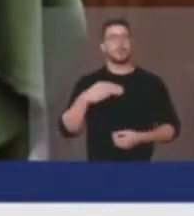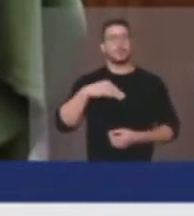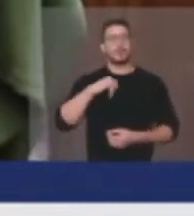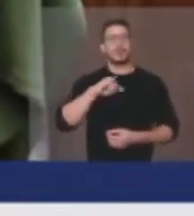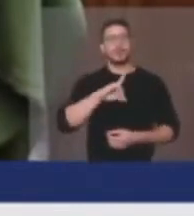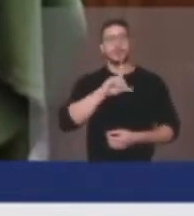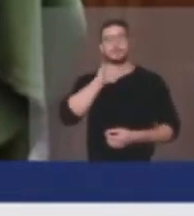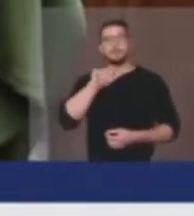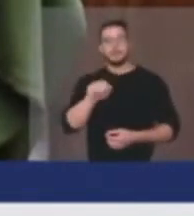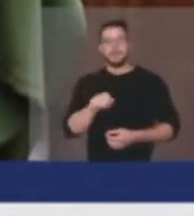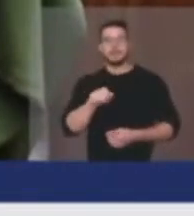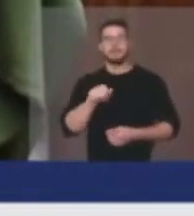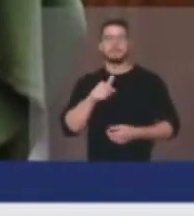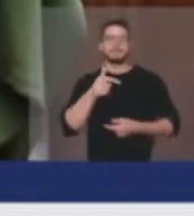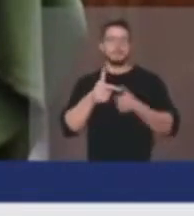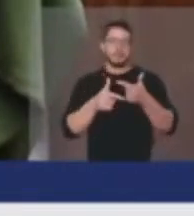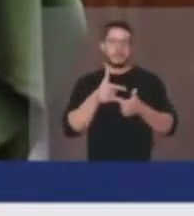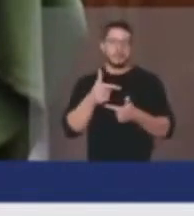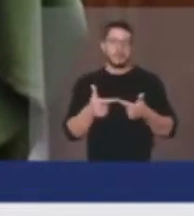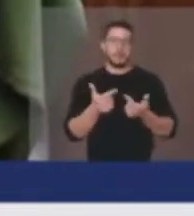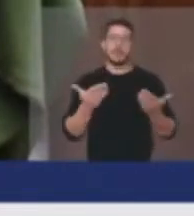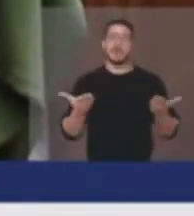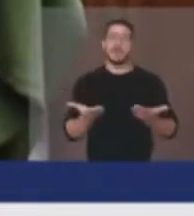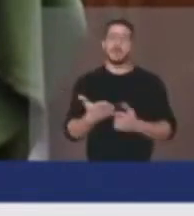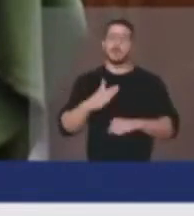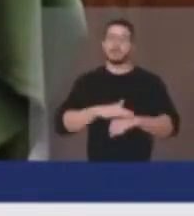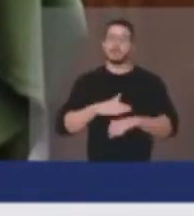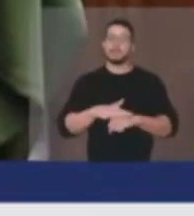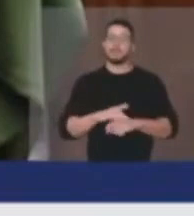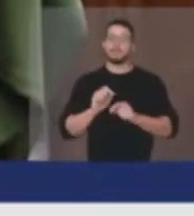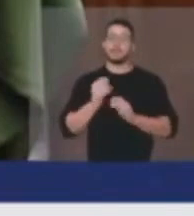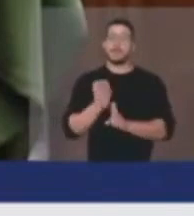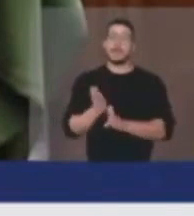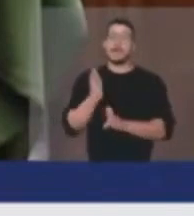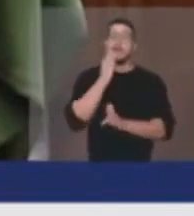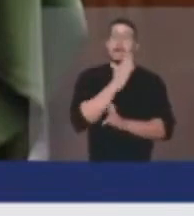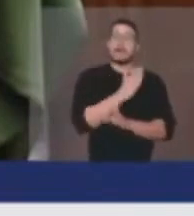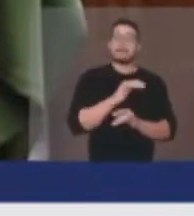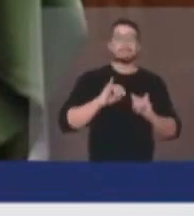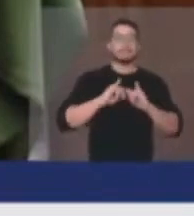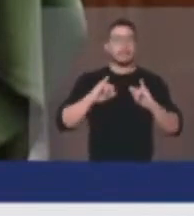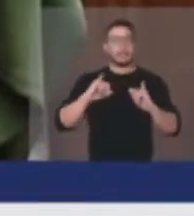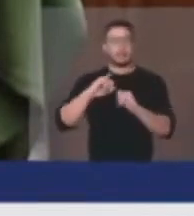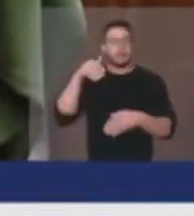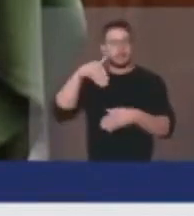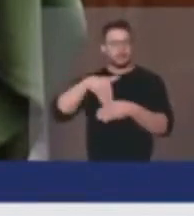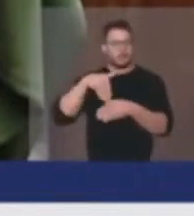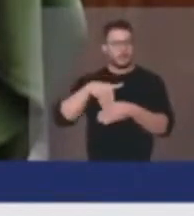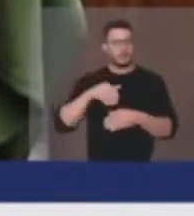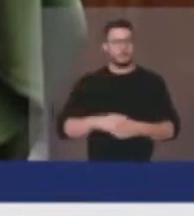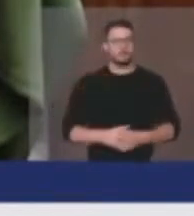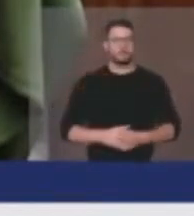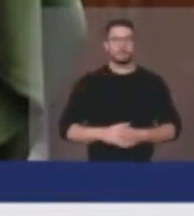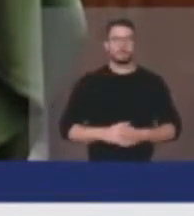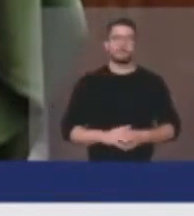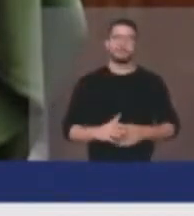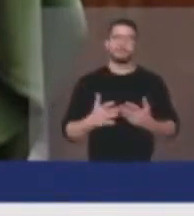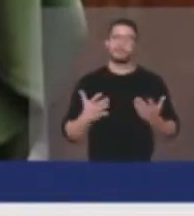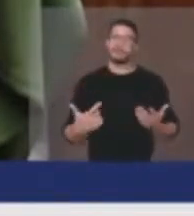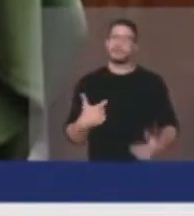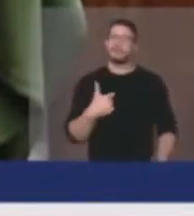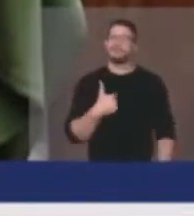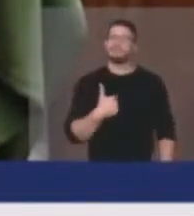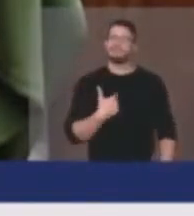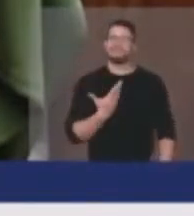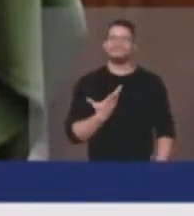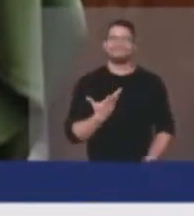de pré-campanha que nós temos no Brasil. E confesso a Vossa Excelência que não consigo